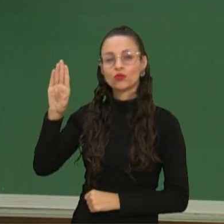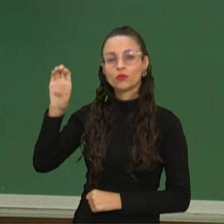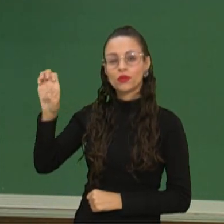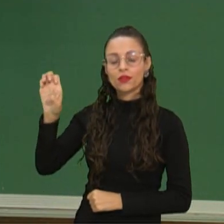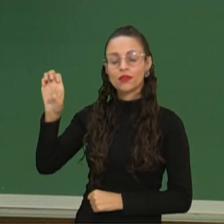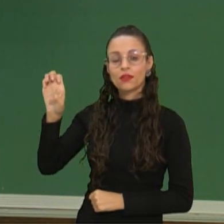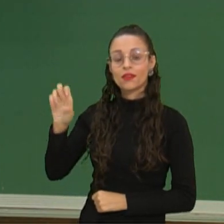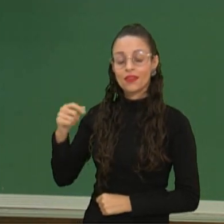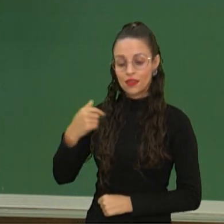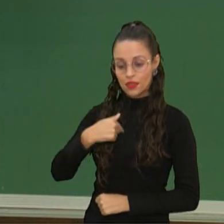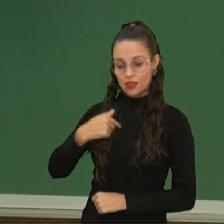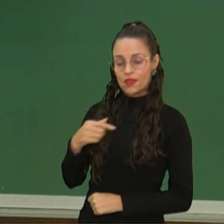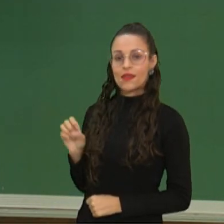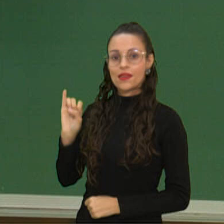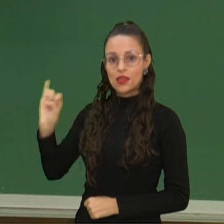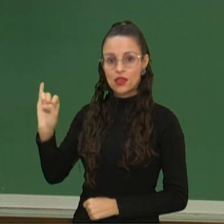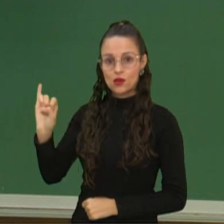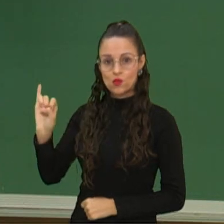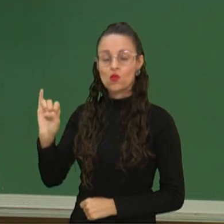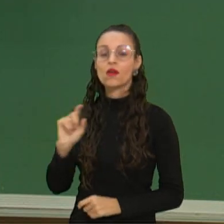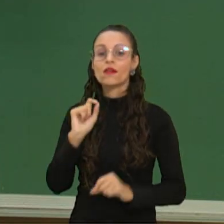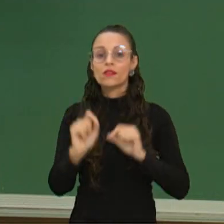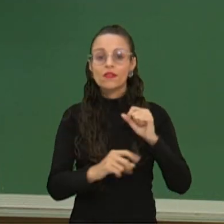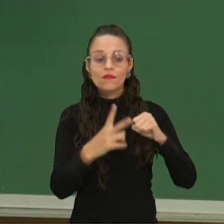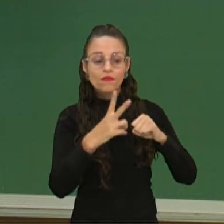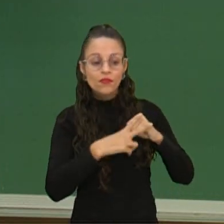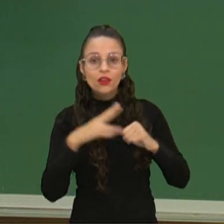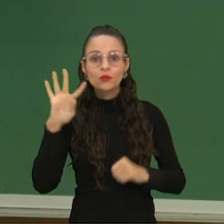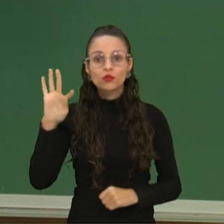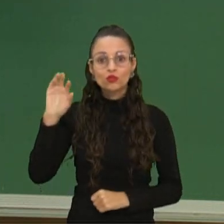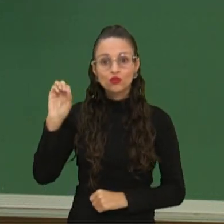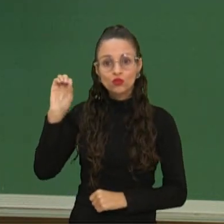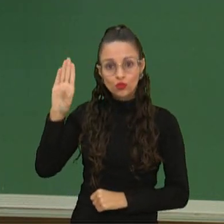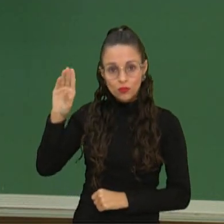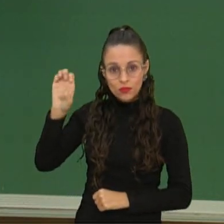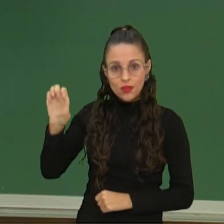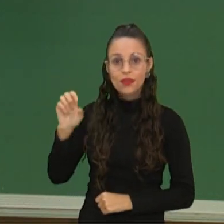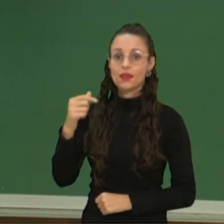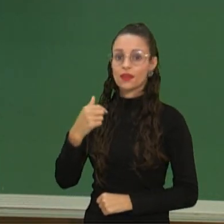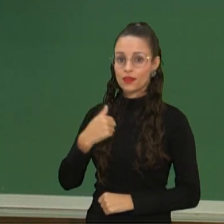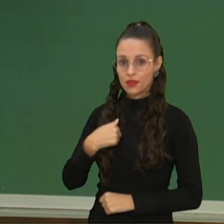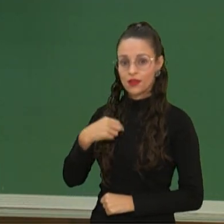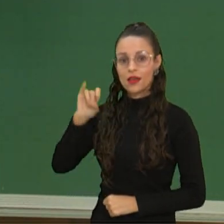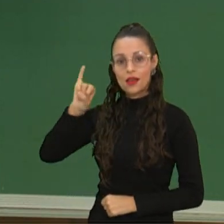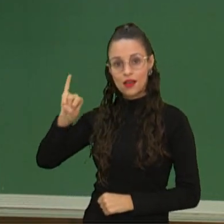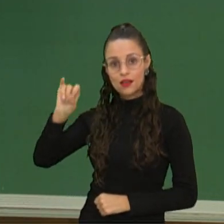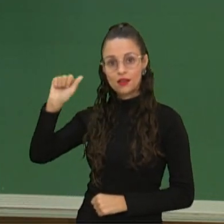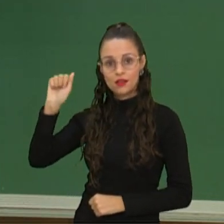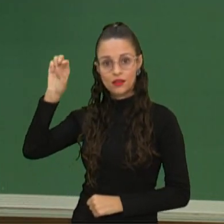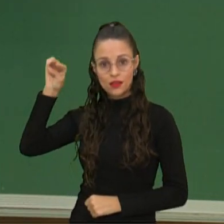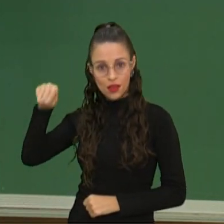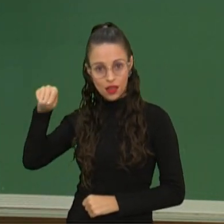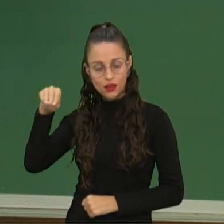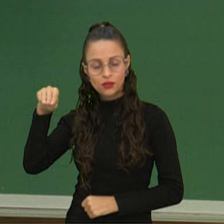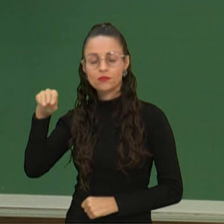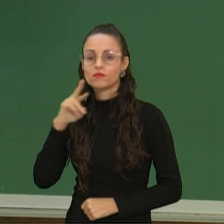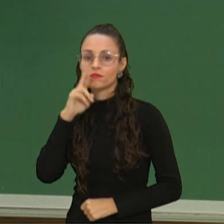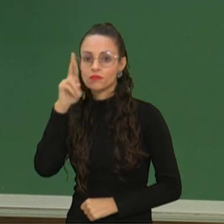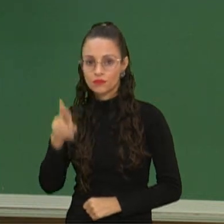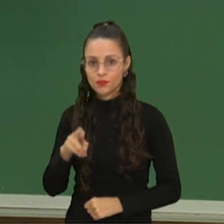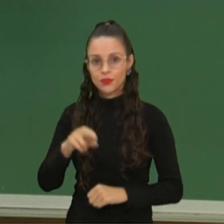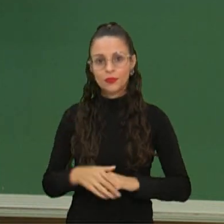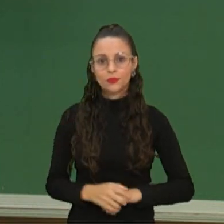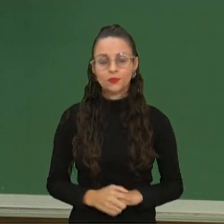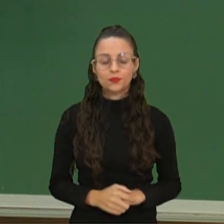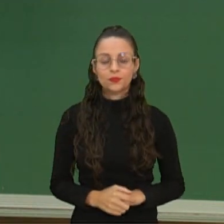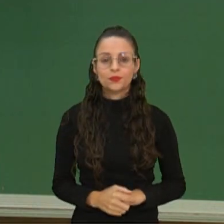to be da primeira pessoa? I am. Beleza? Daí você dá a sua resposta afirmativa ou